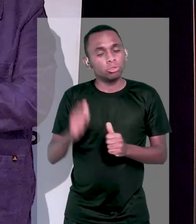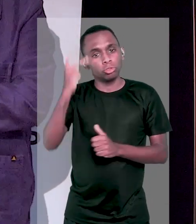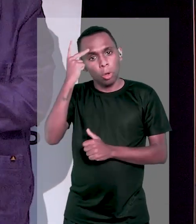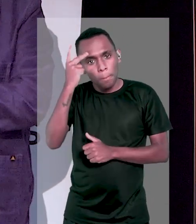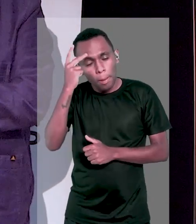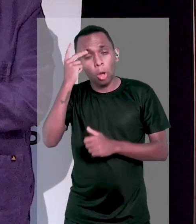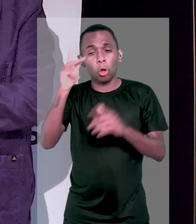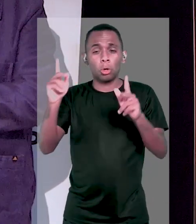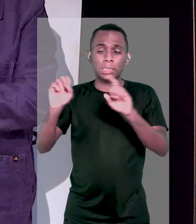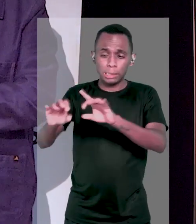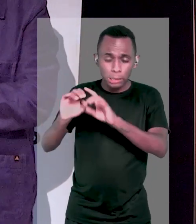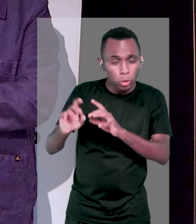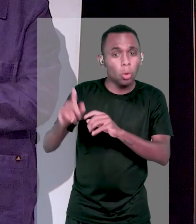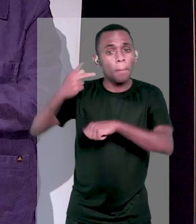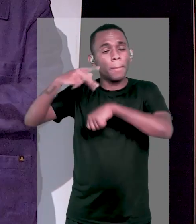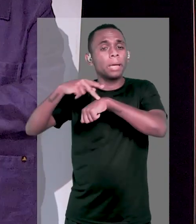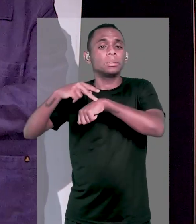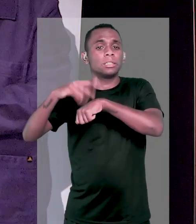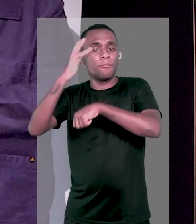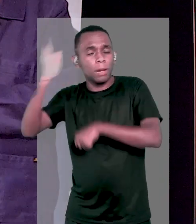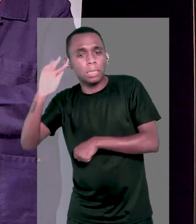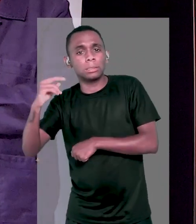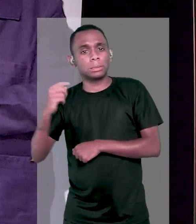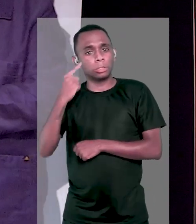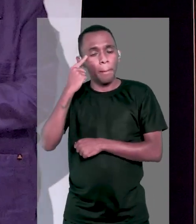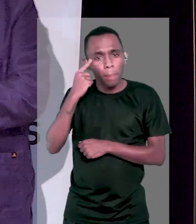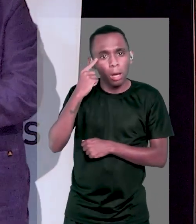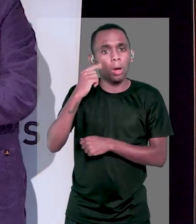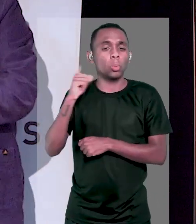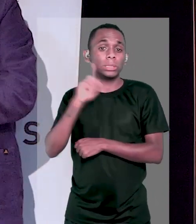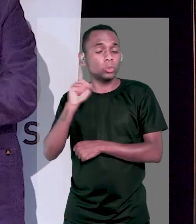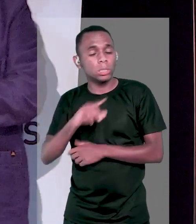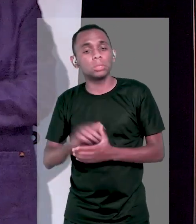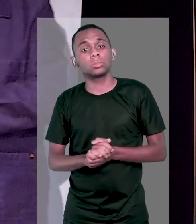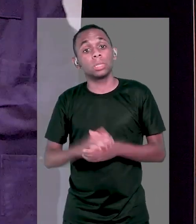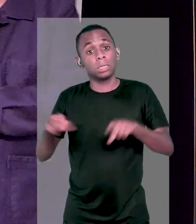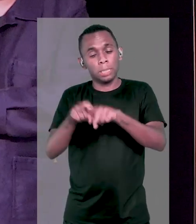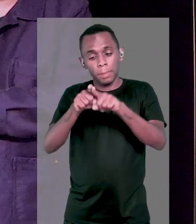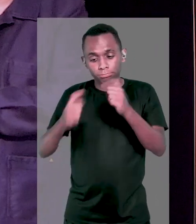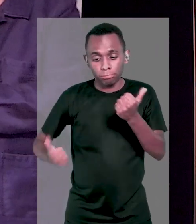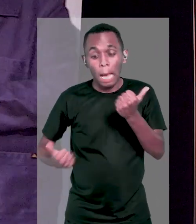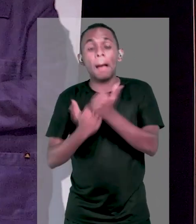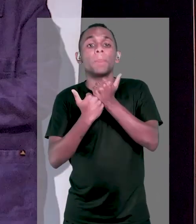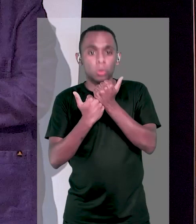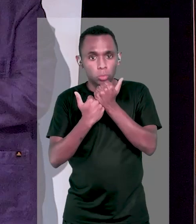ele é professor de arte, de estética, eu vou ler rapidinho aqui, breve